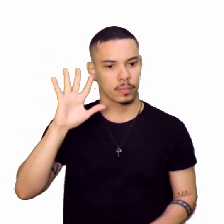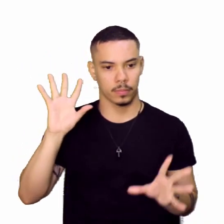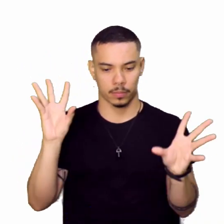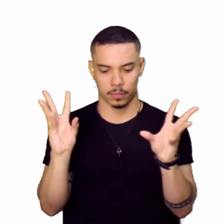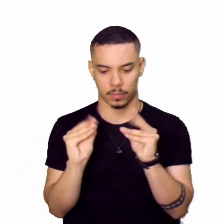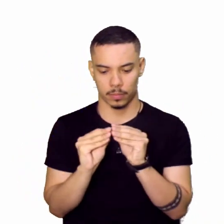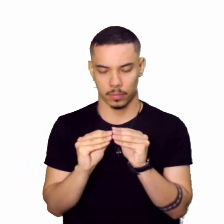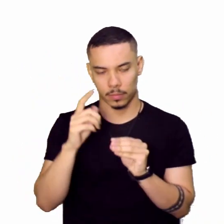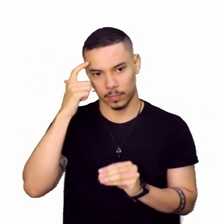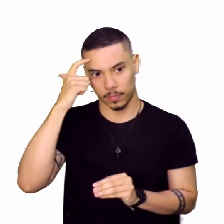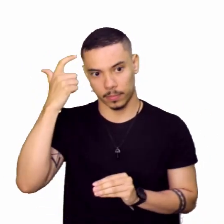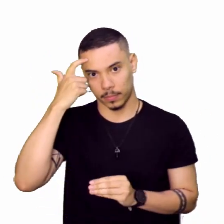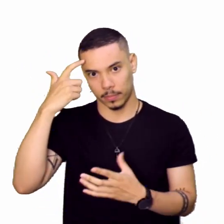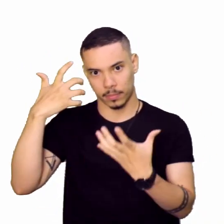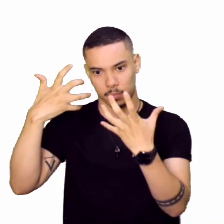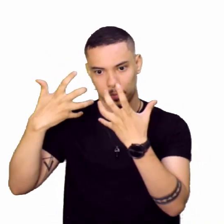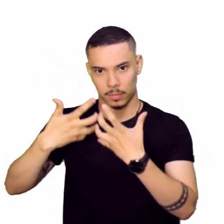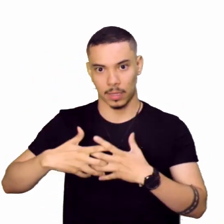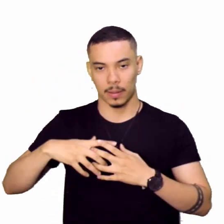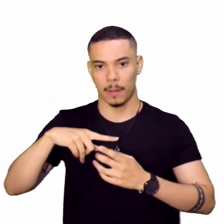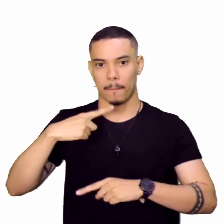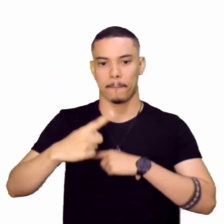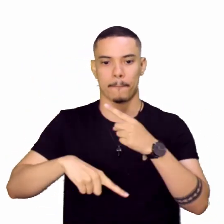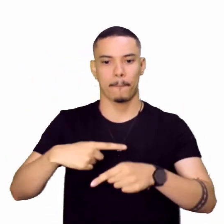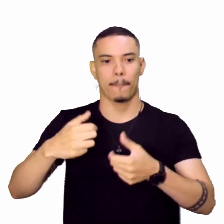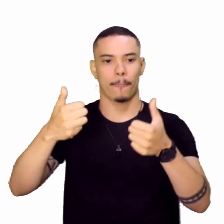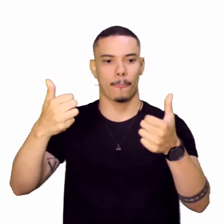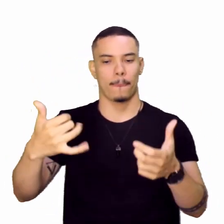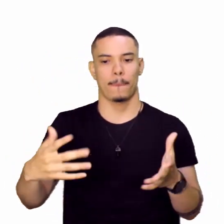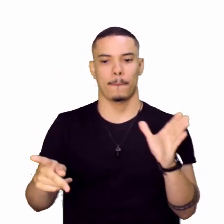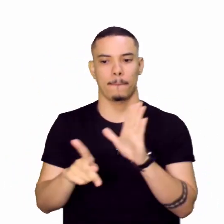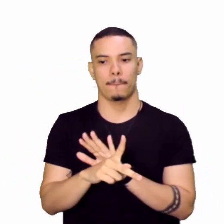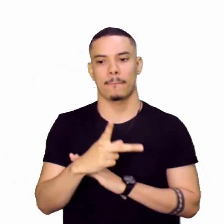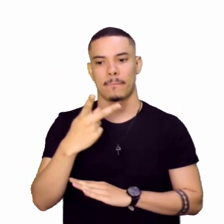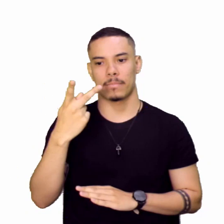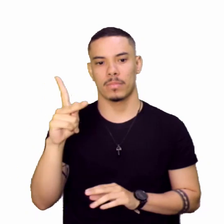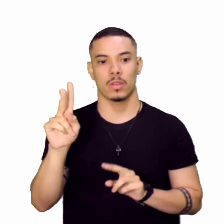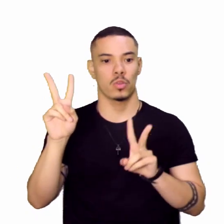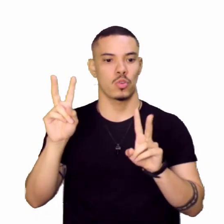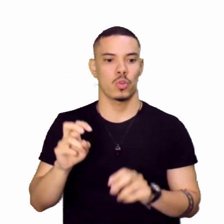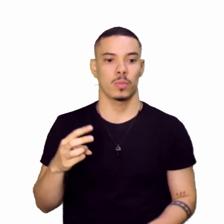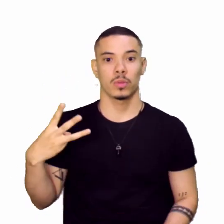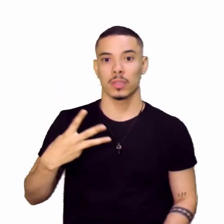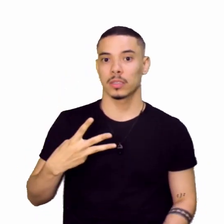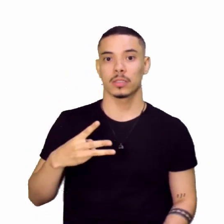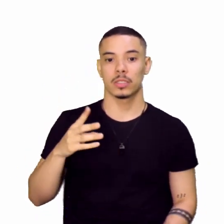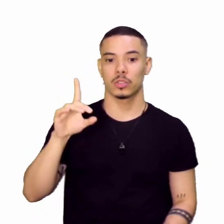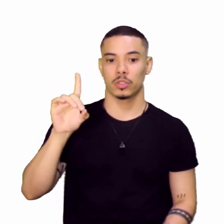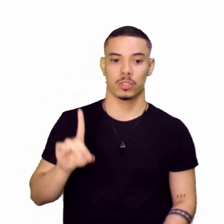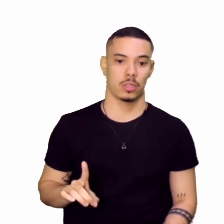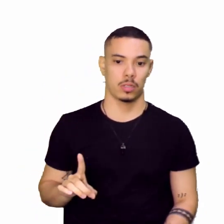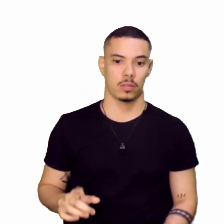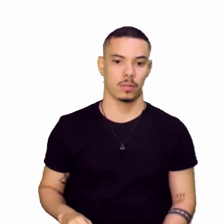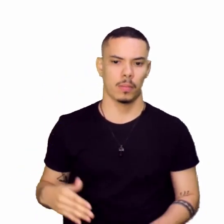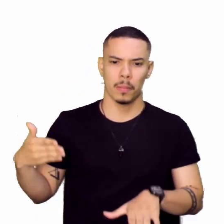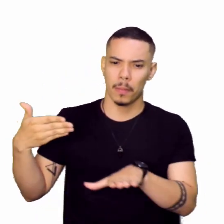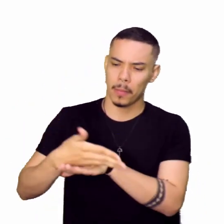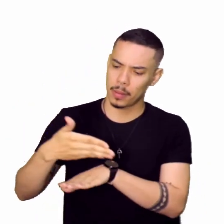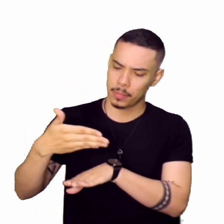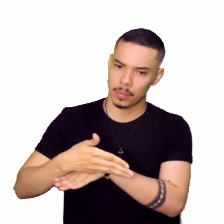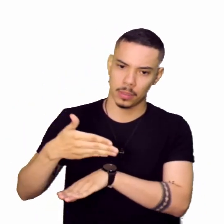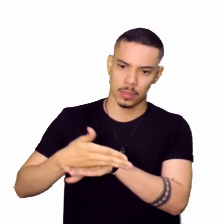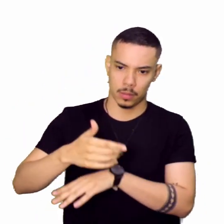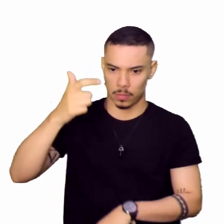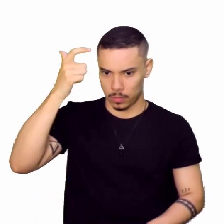breve reflexão depois descreva seu pensamento referente ao terceiro direito a participação